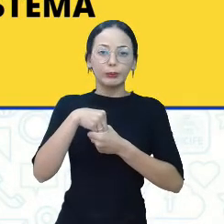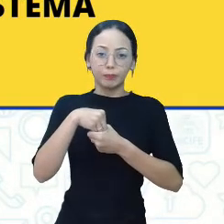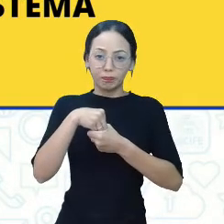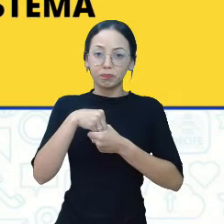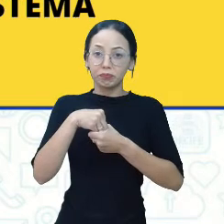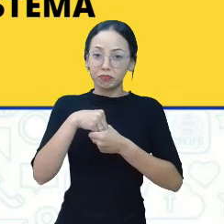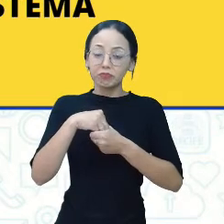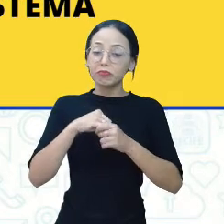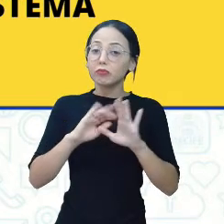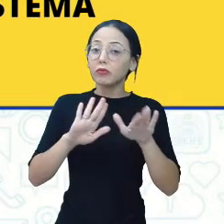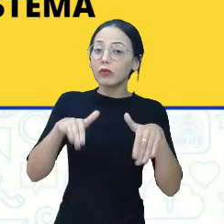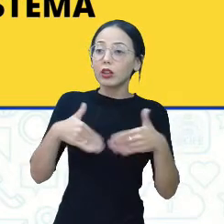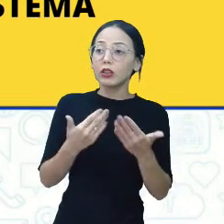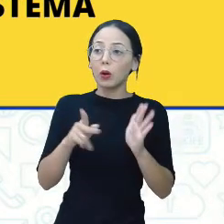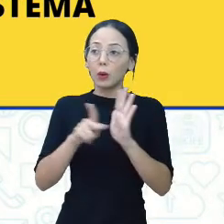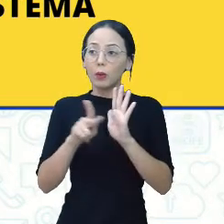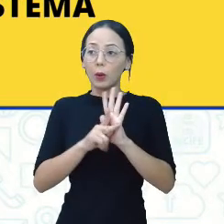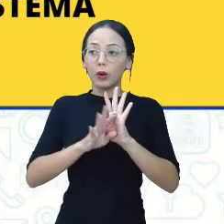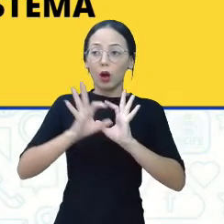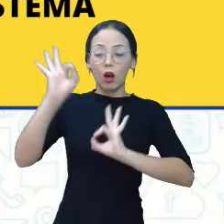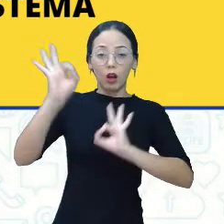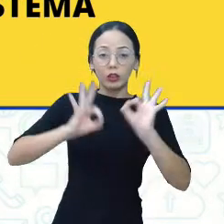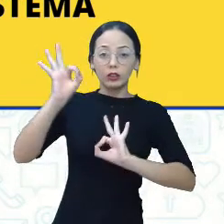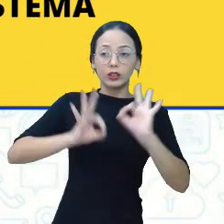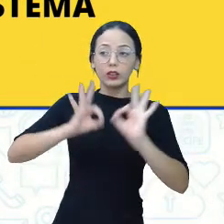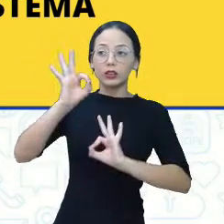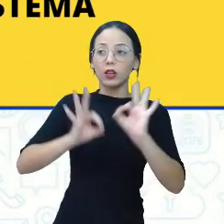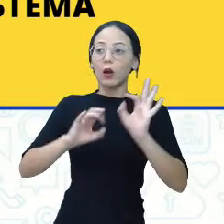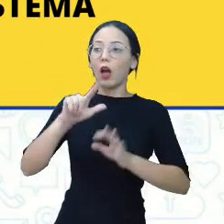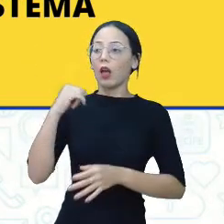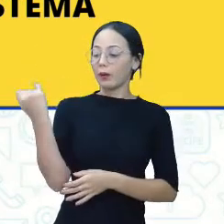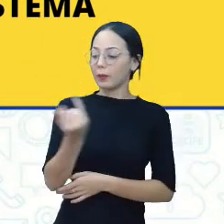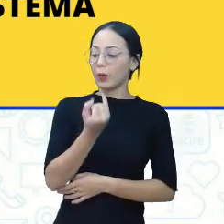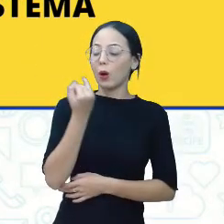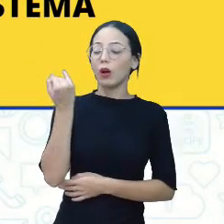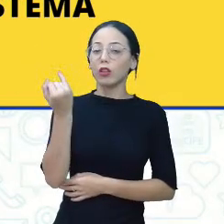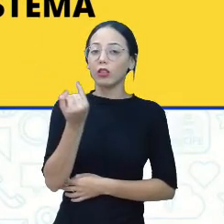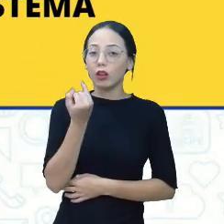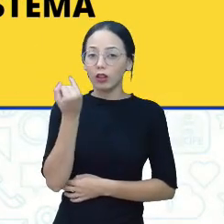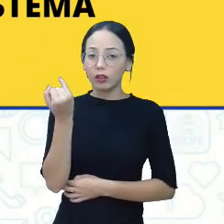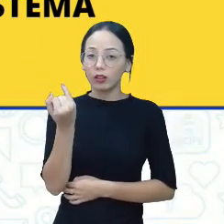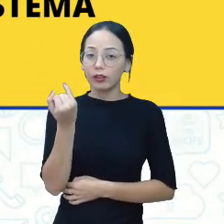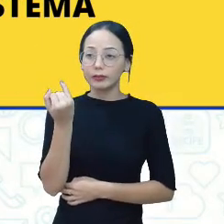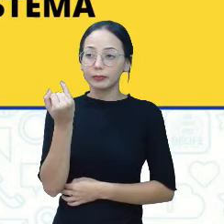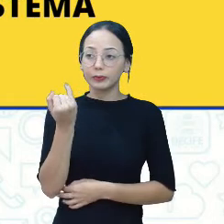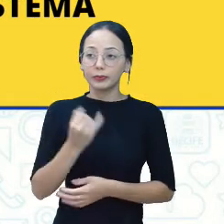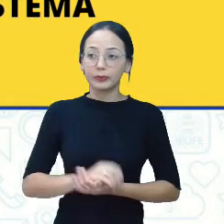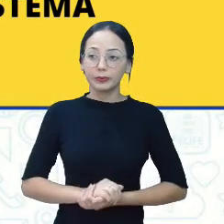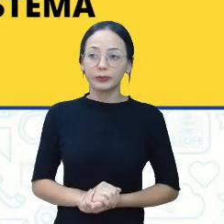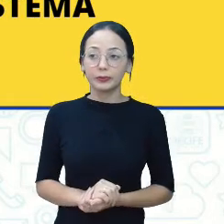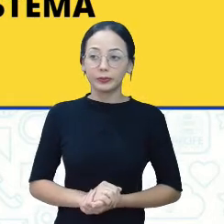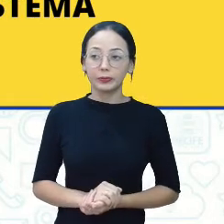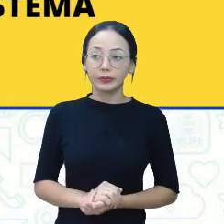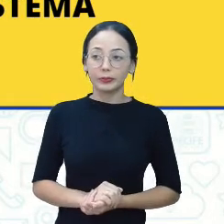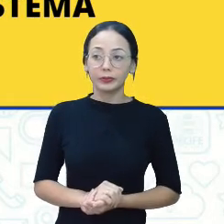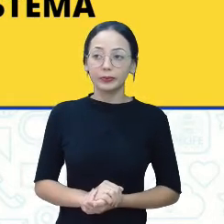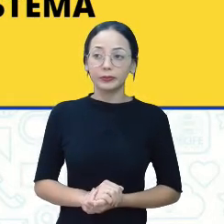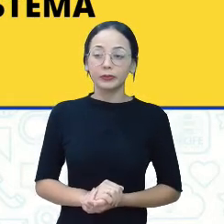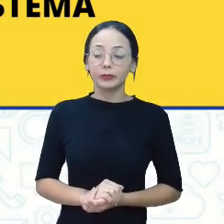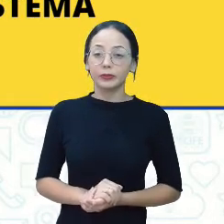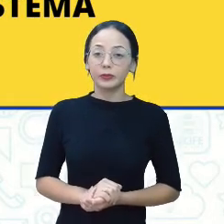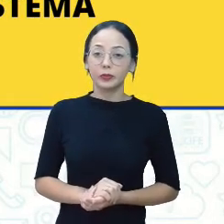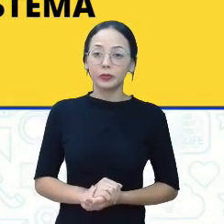Então, esse nível de organização é muito importante em relação a esse